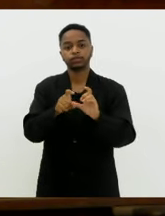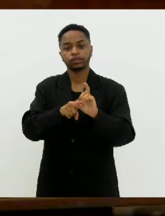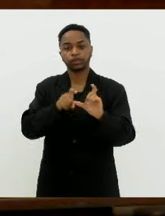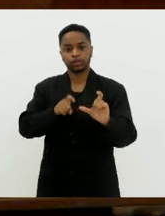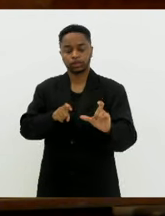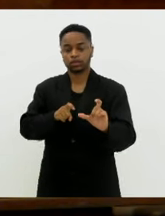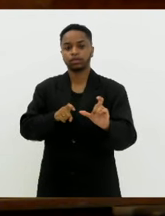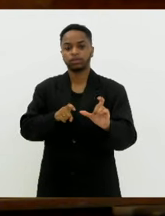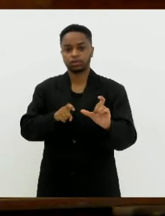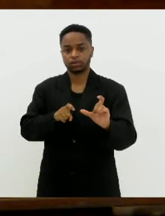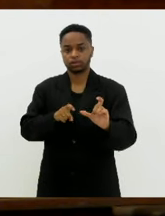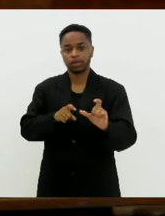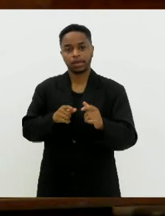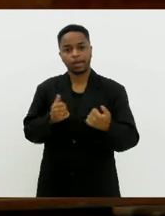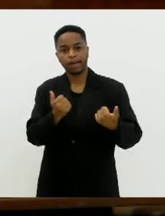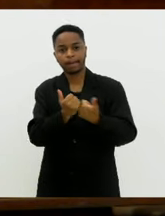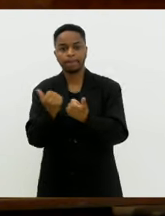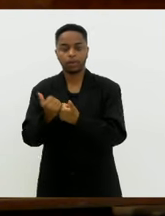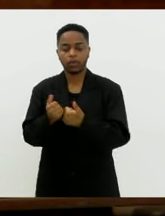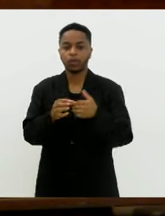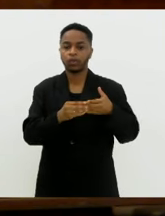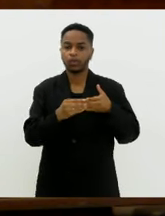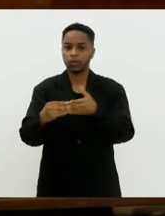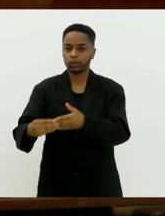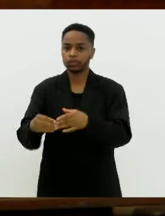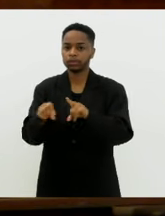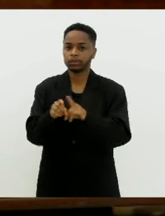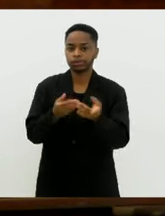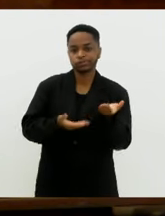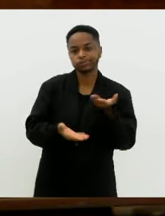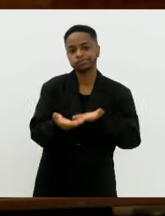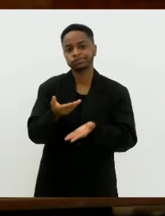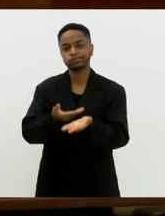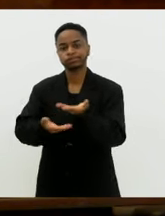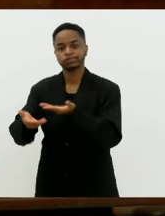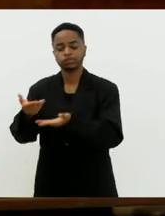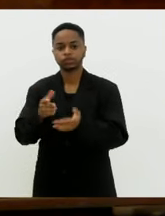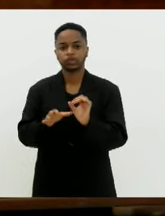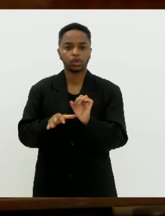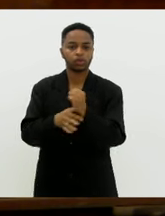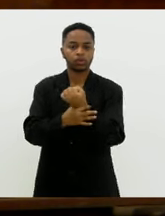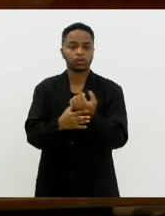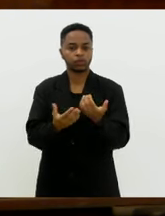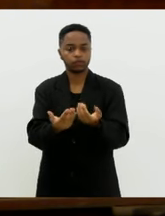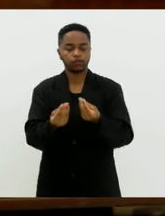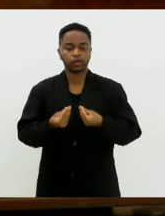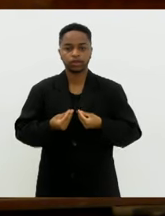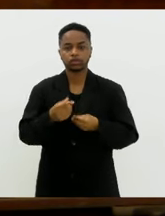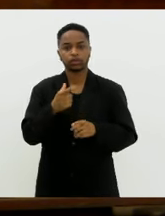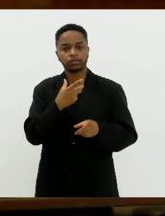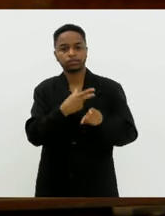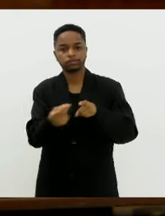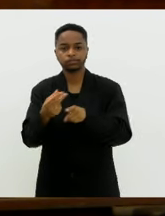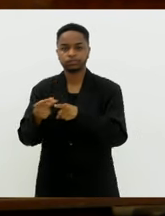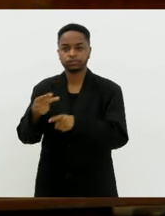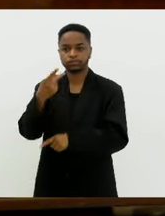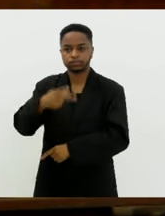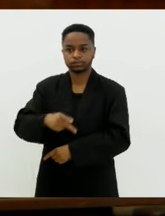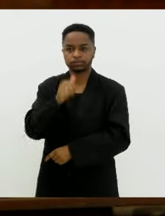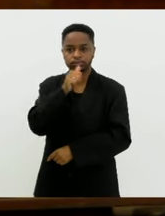com a independência que nos sustenta e conduz e com a harmonia que tanto nos garante mais conquistas para o Rio de